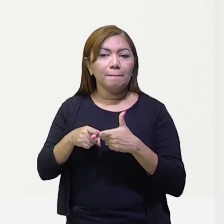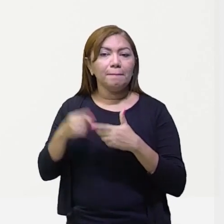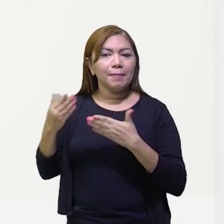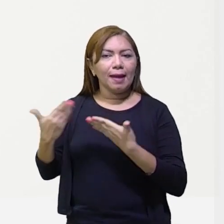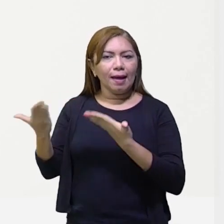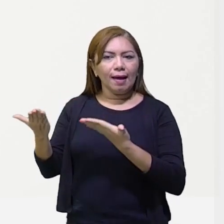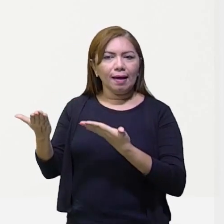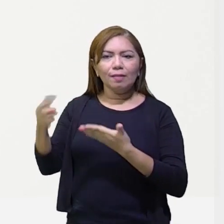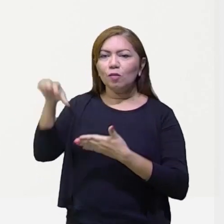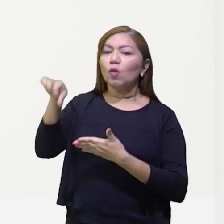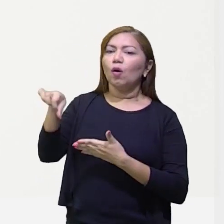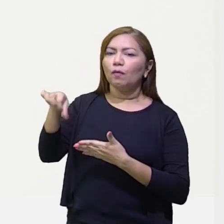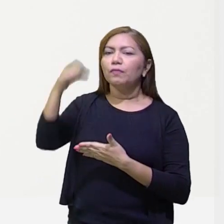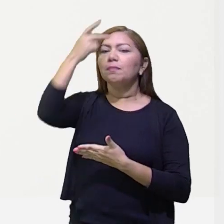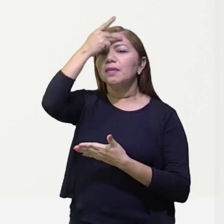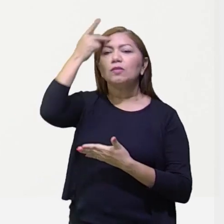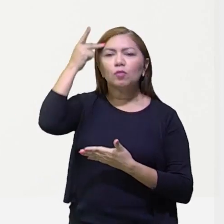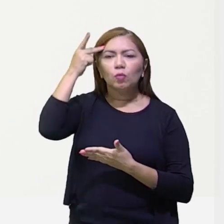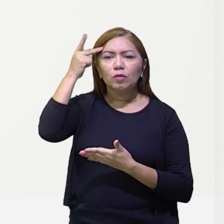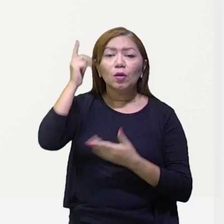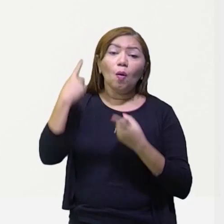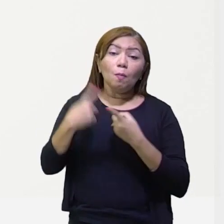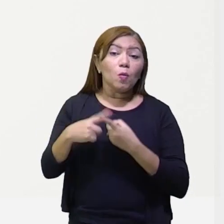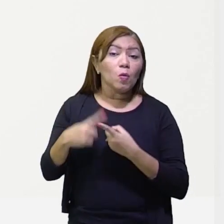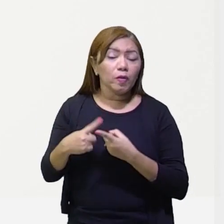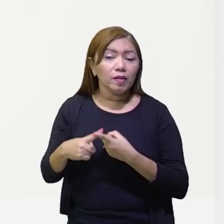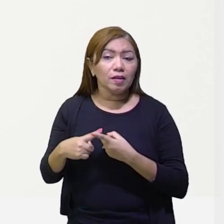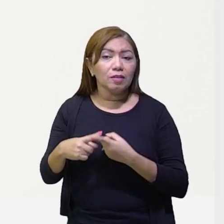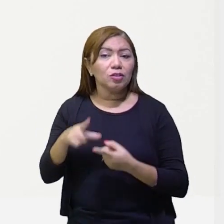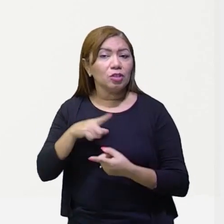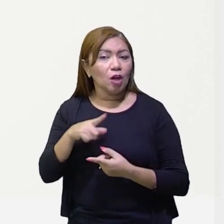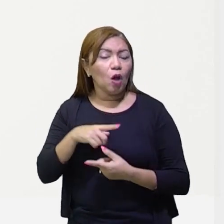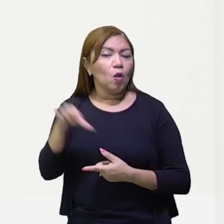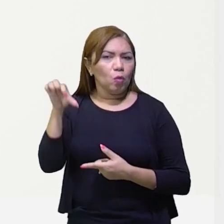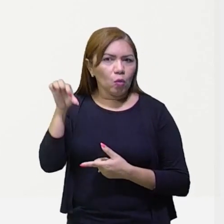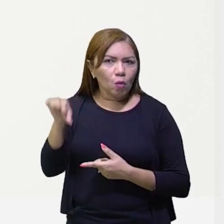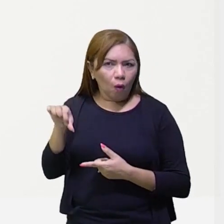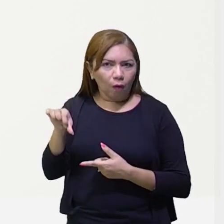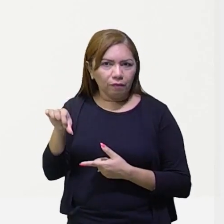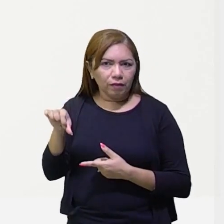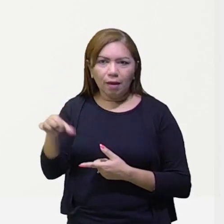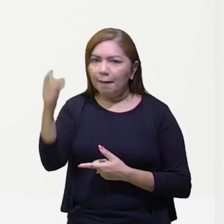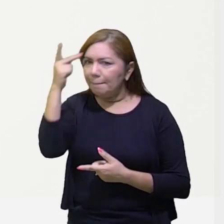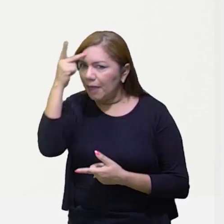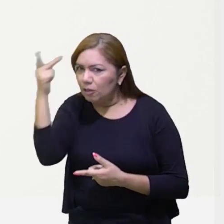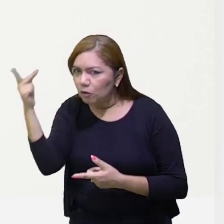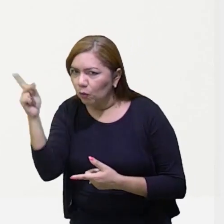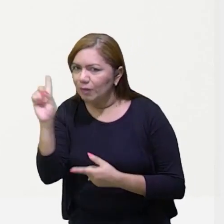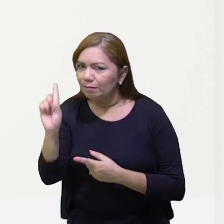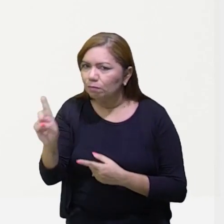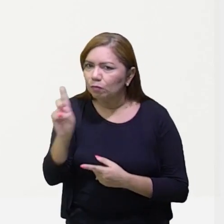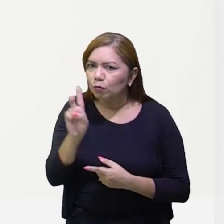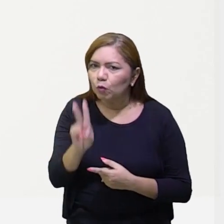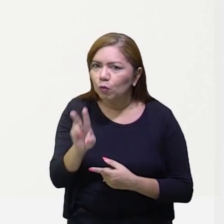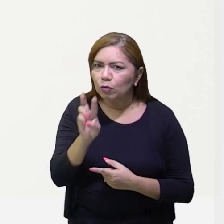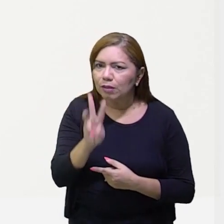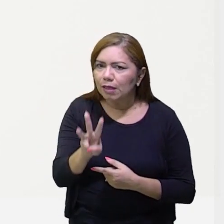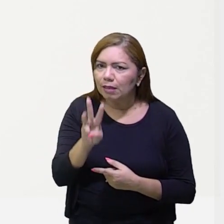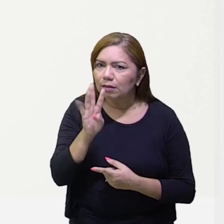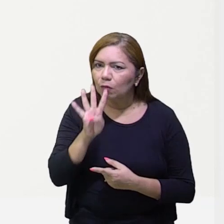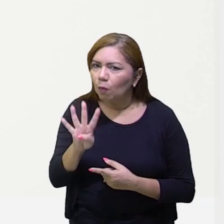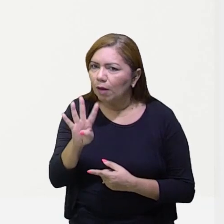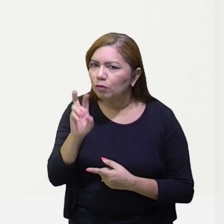9 pessoas. Por quê? Porque ela tinha 9 clientes, não é verdade? E cada cliente comprou a